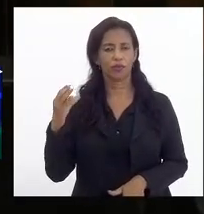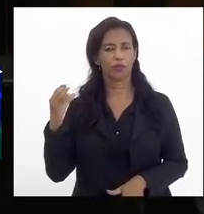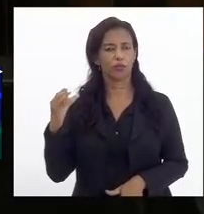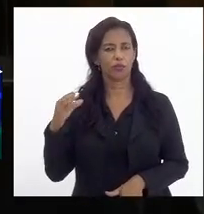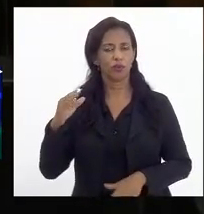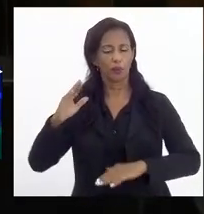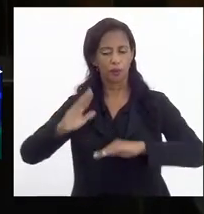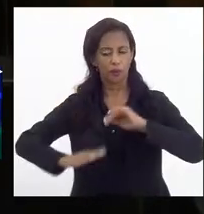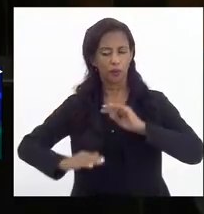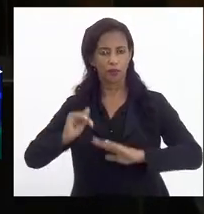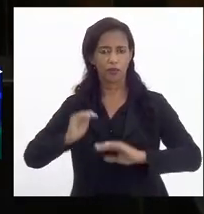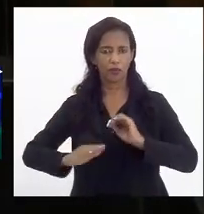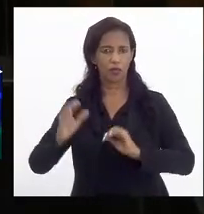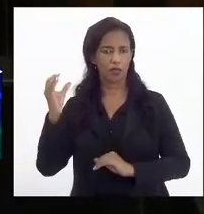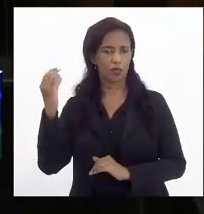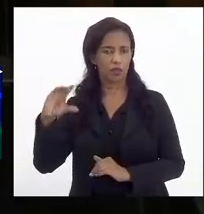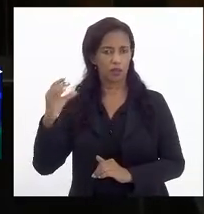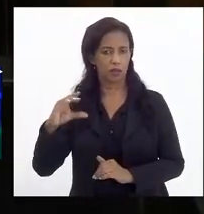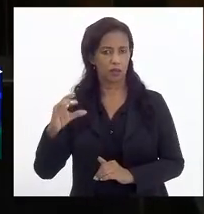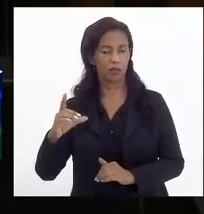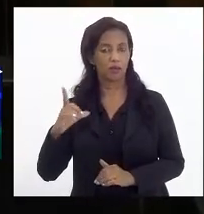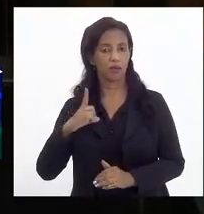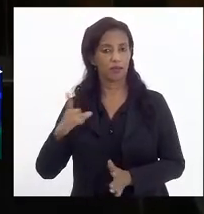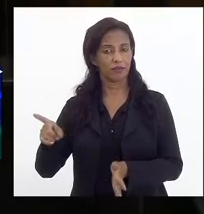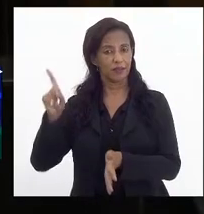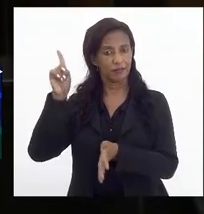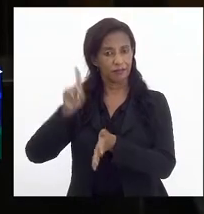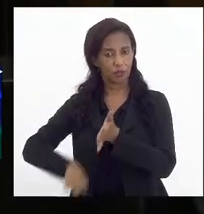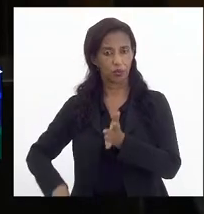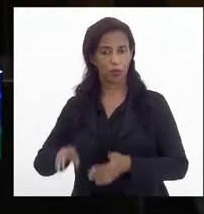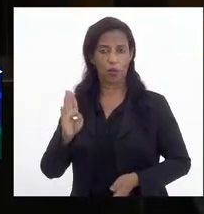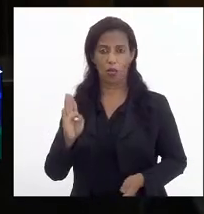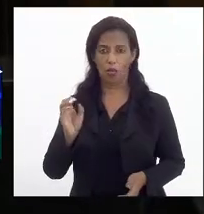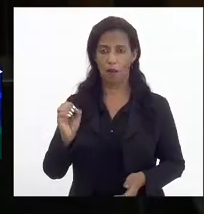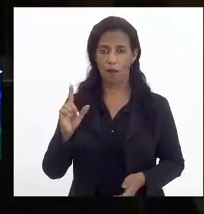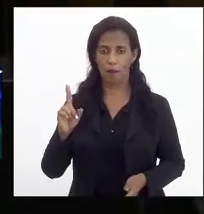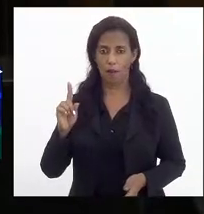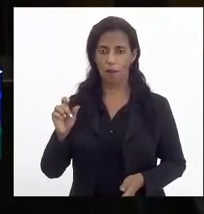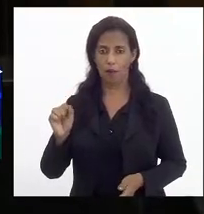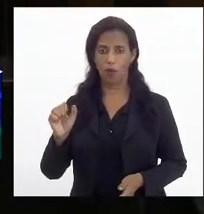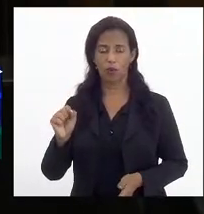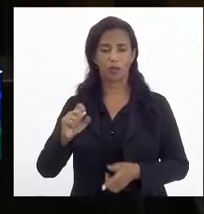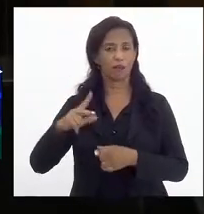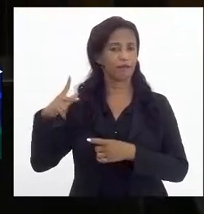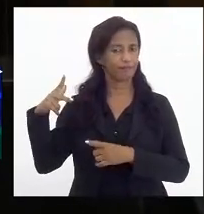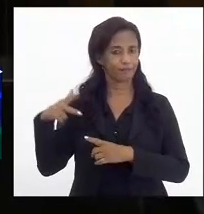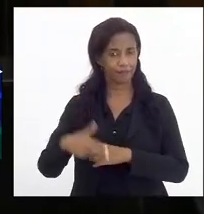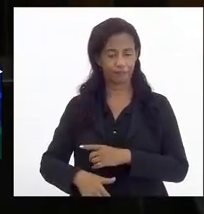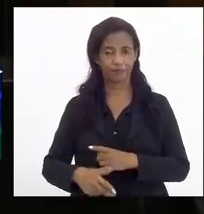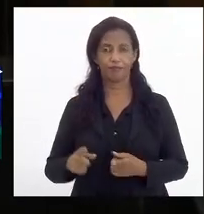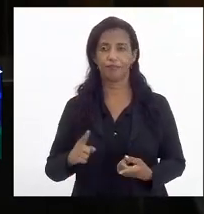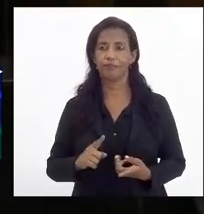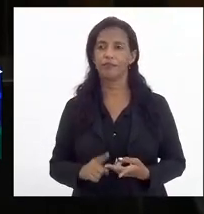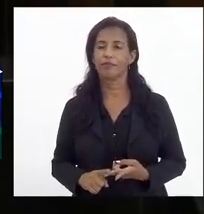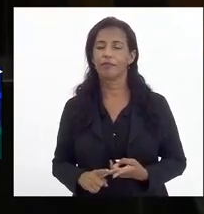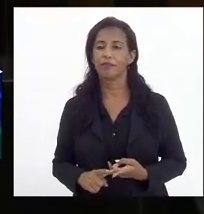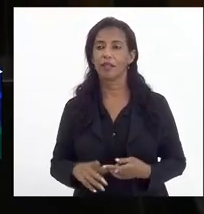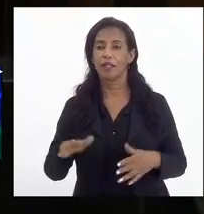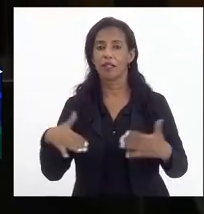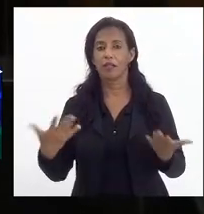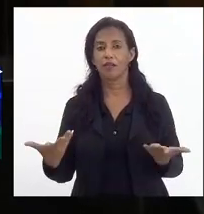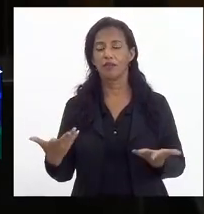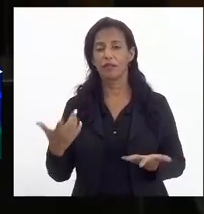processo de formação terão suas bolsas suprimidas pagamento interrompido enfim é